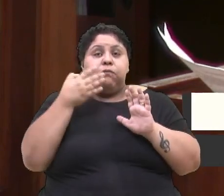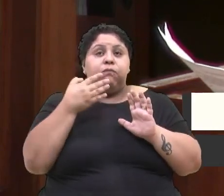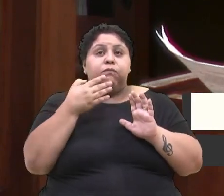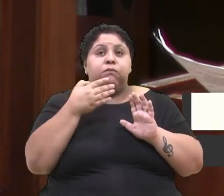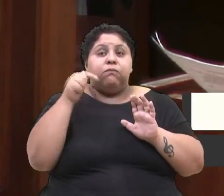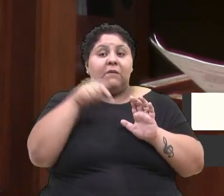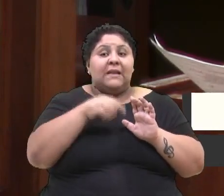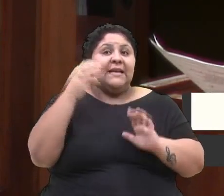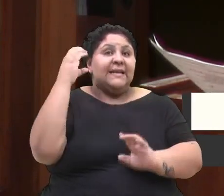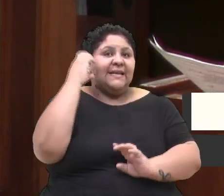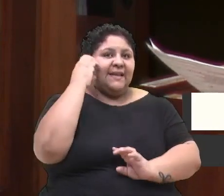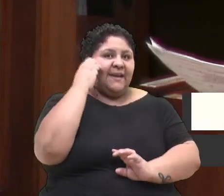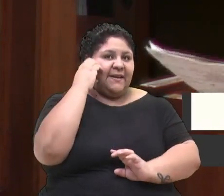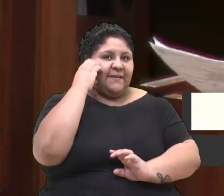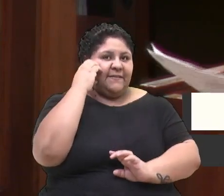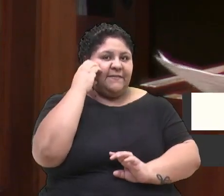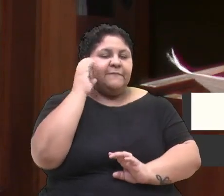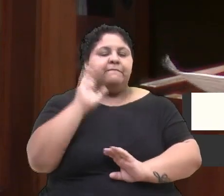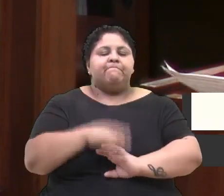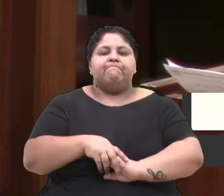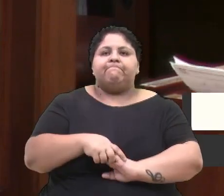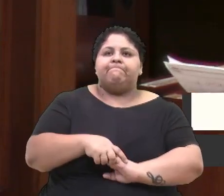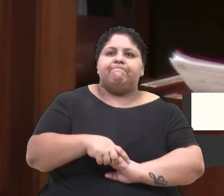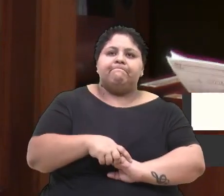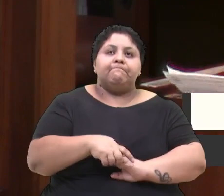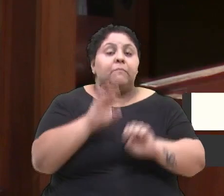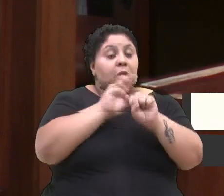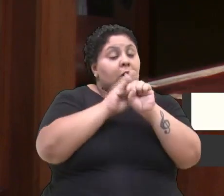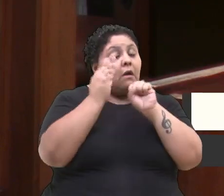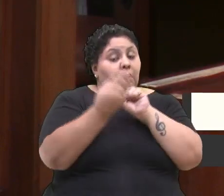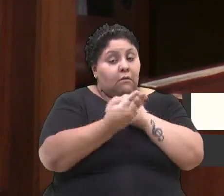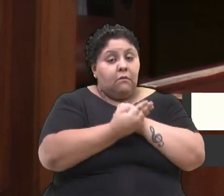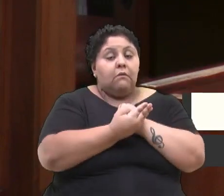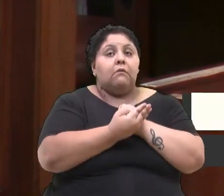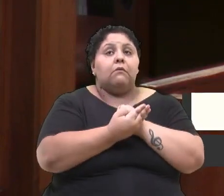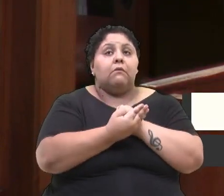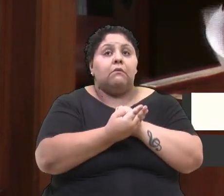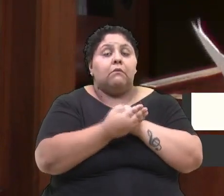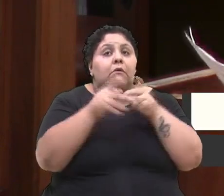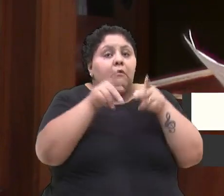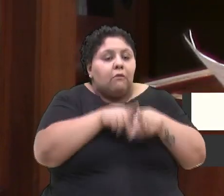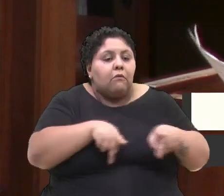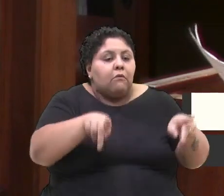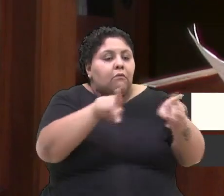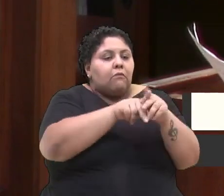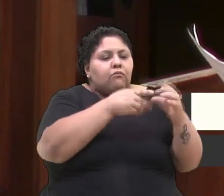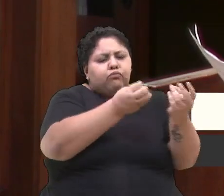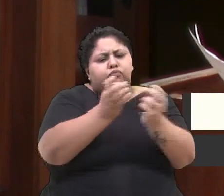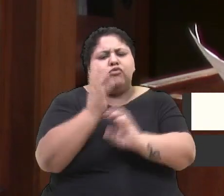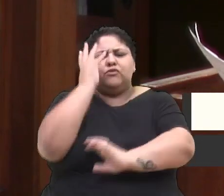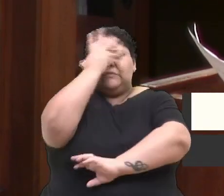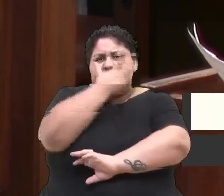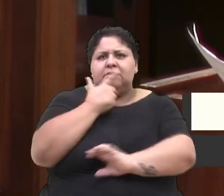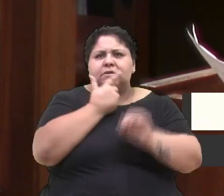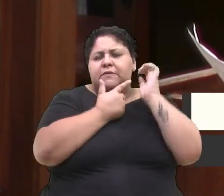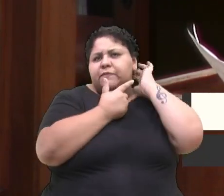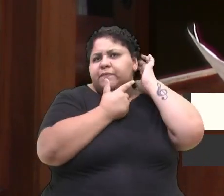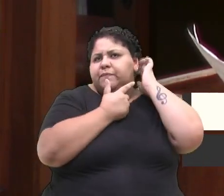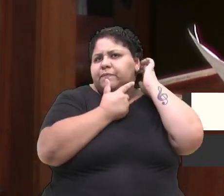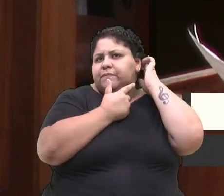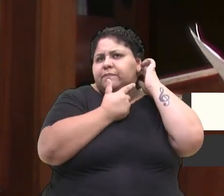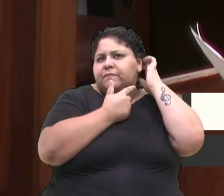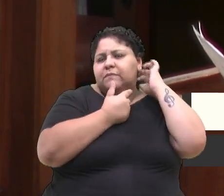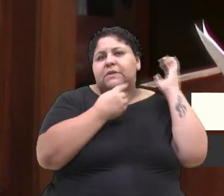em Anarrec. Anarrec é um povoado muito lindo, que tem